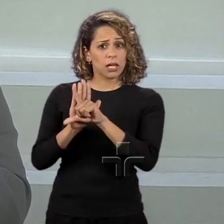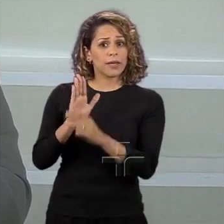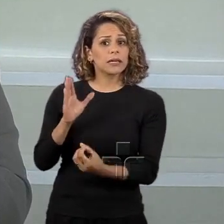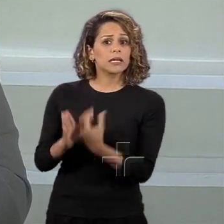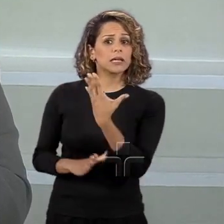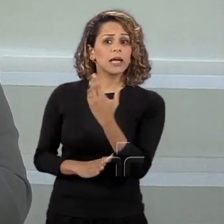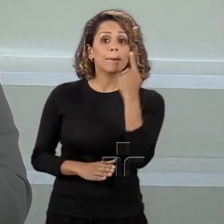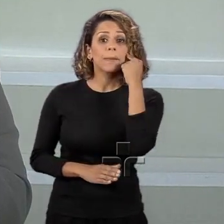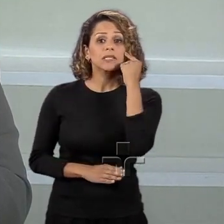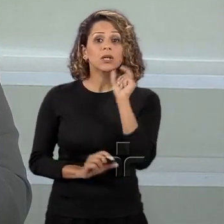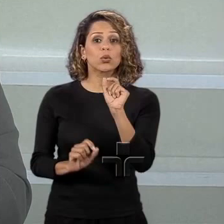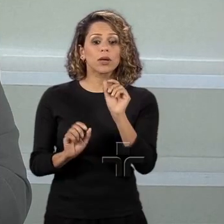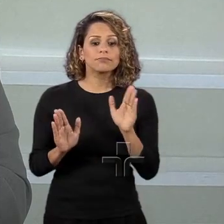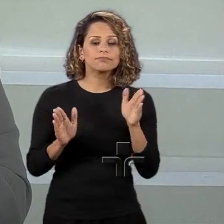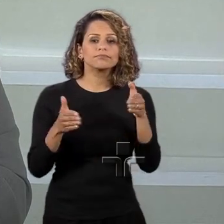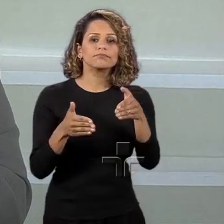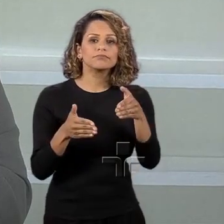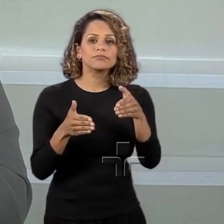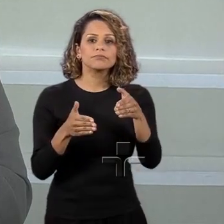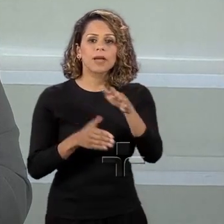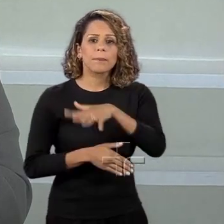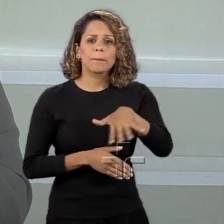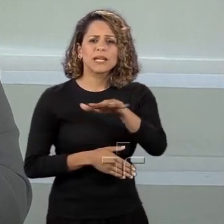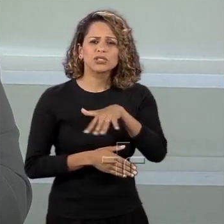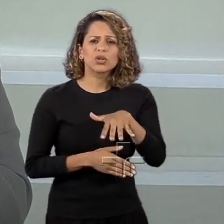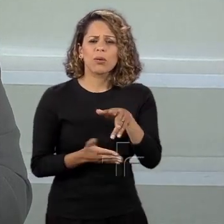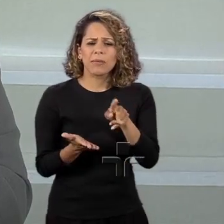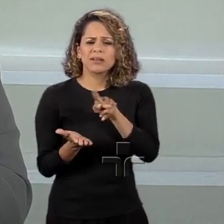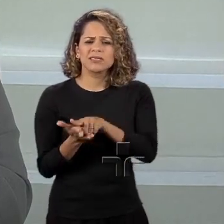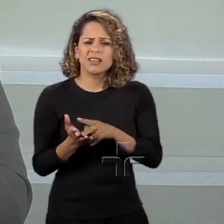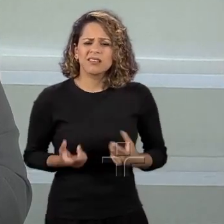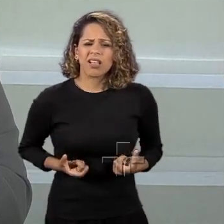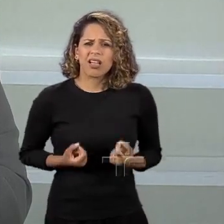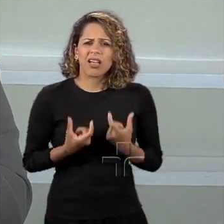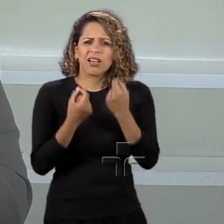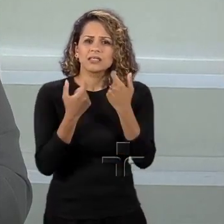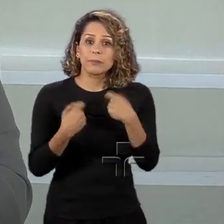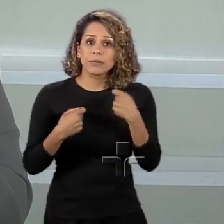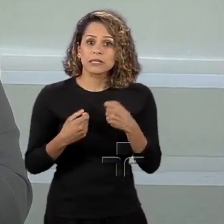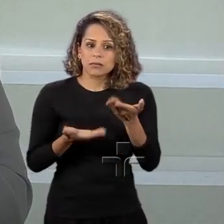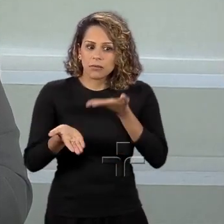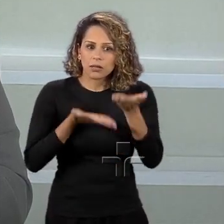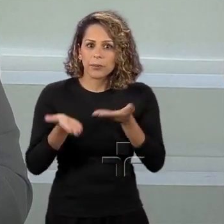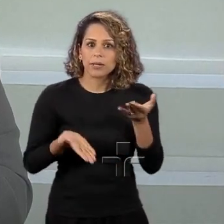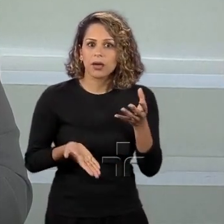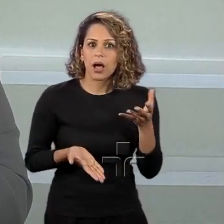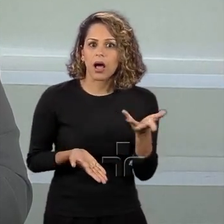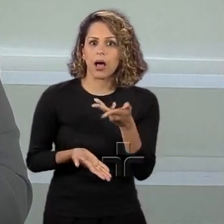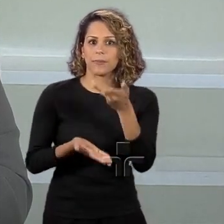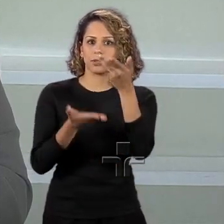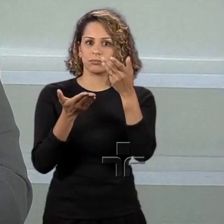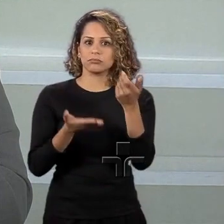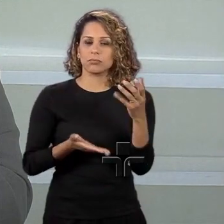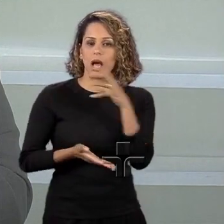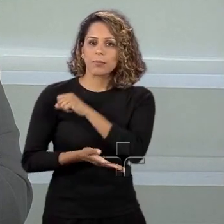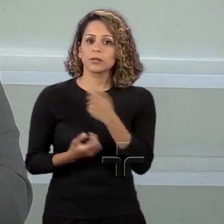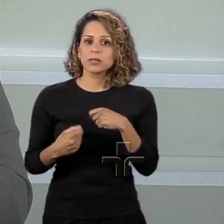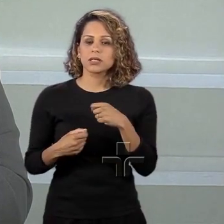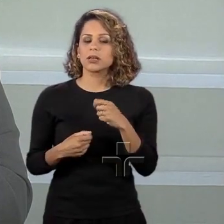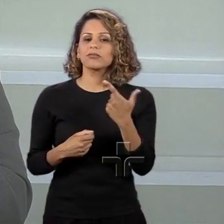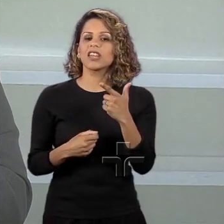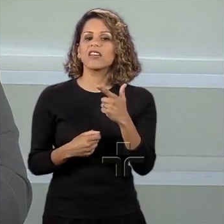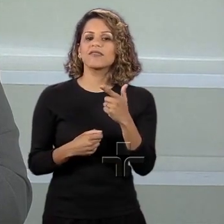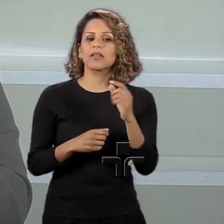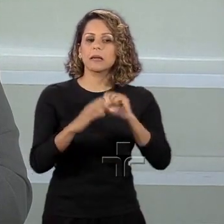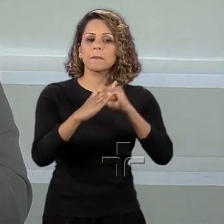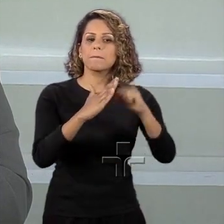tem câncer tem pressa. É lamentável que a ideologia esteja prevalecendo sobre isso. Não tive ajuda de